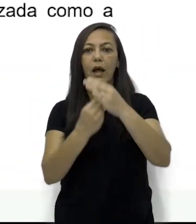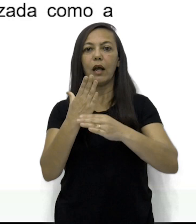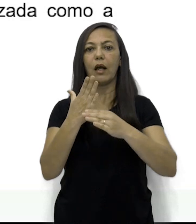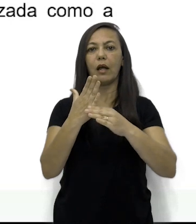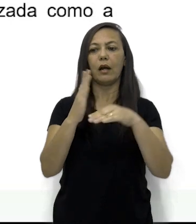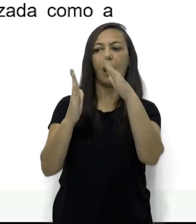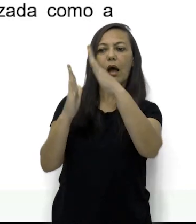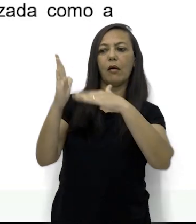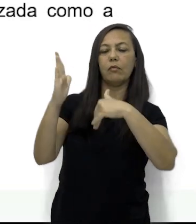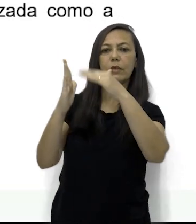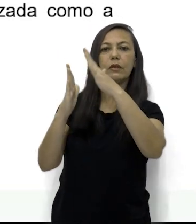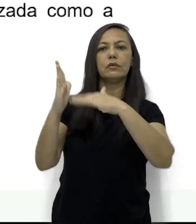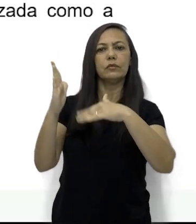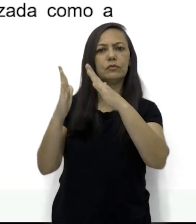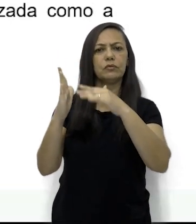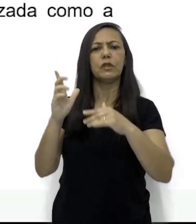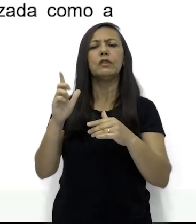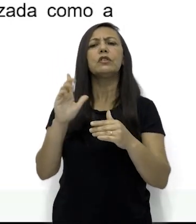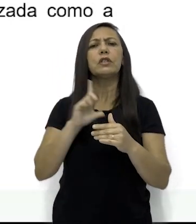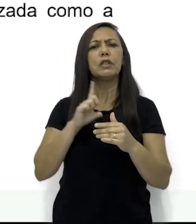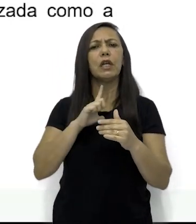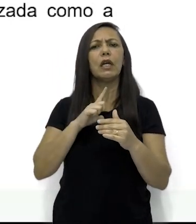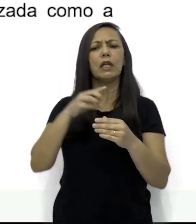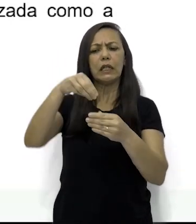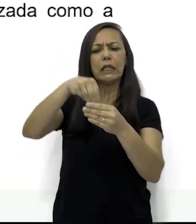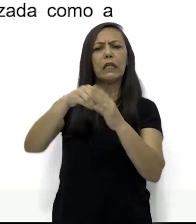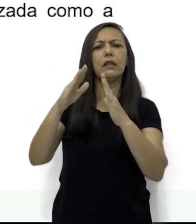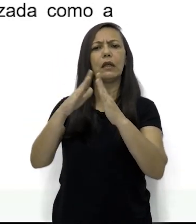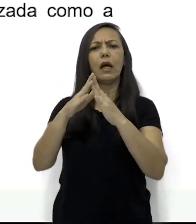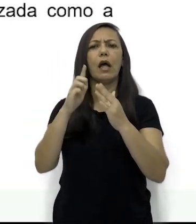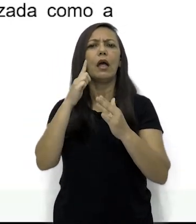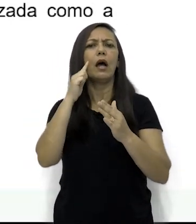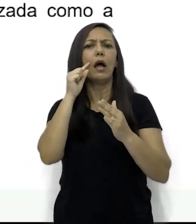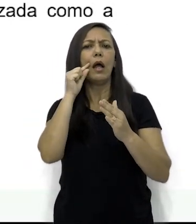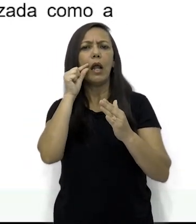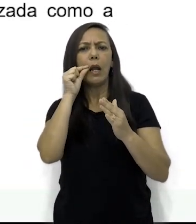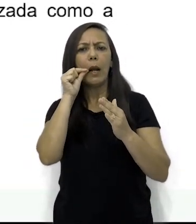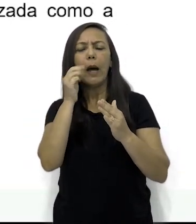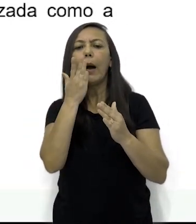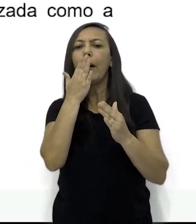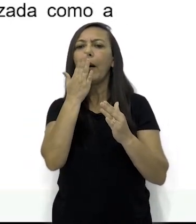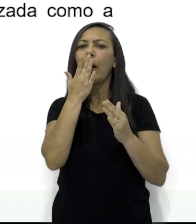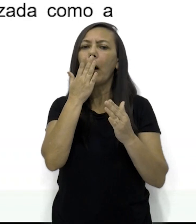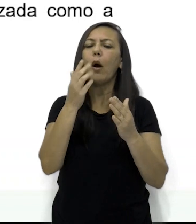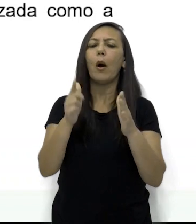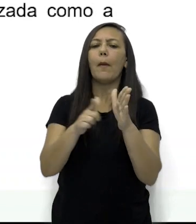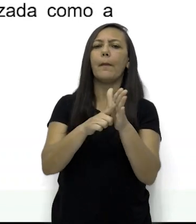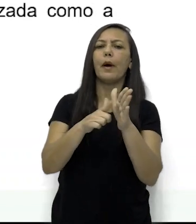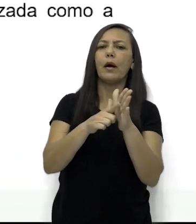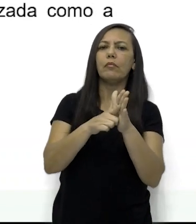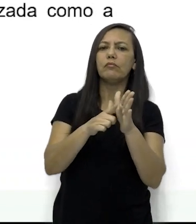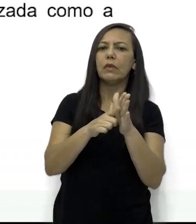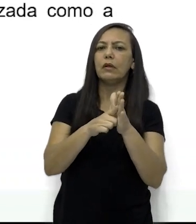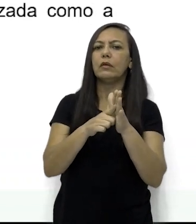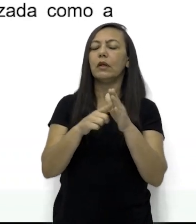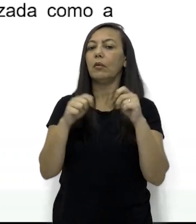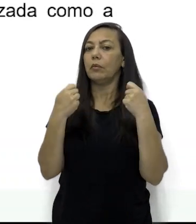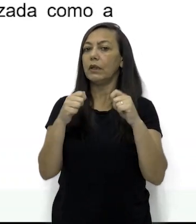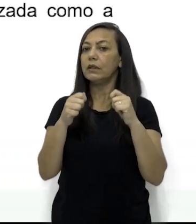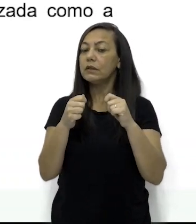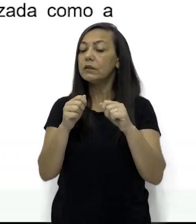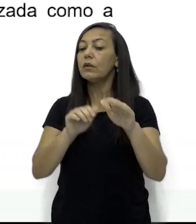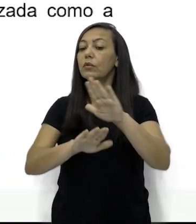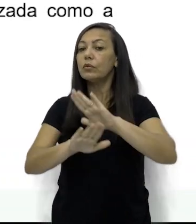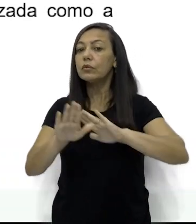Com o material que vocês já dispõem em casa, certo? Vocês devem considerar o cuidado, a elaboração